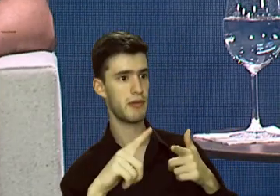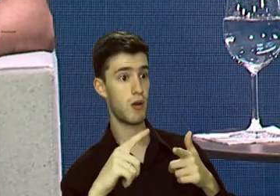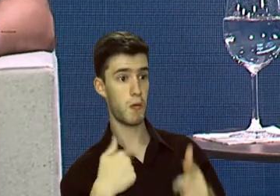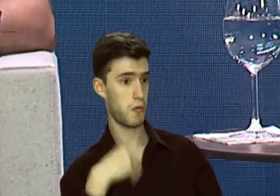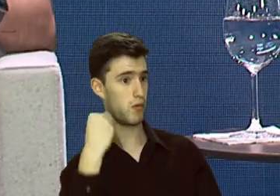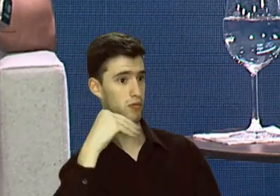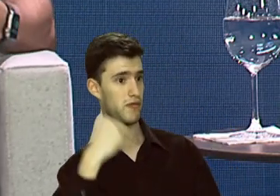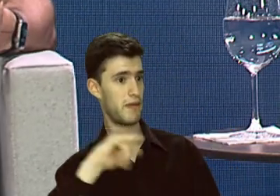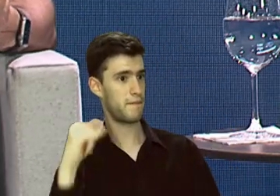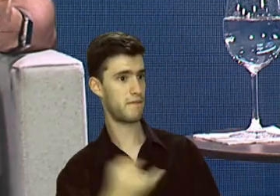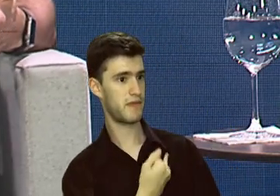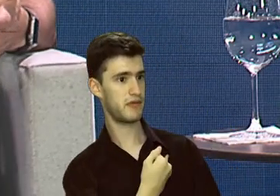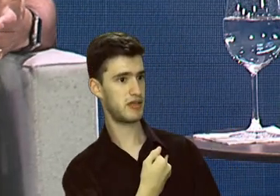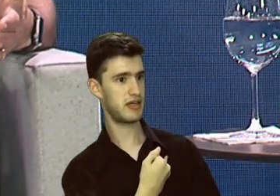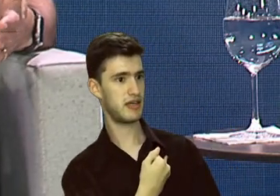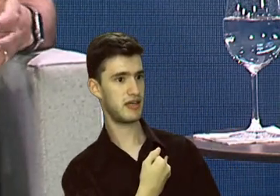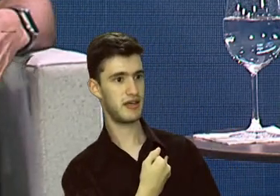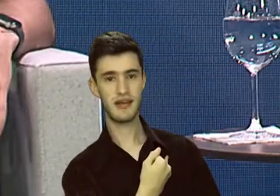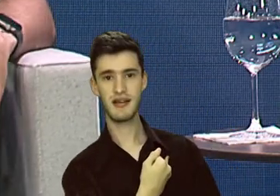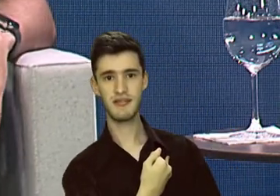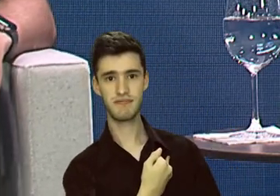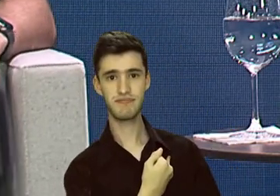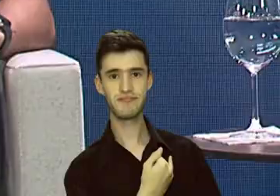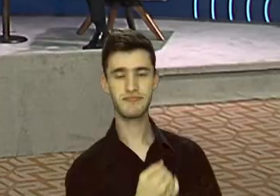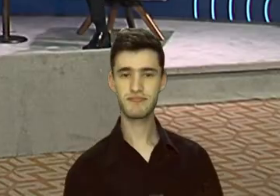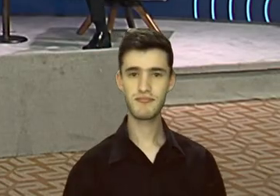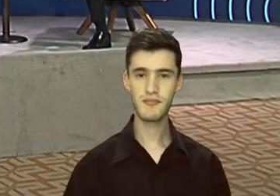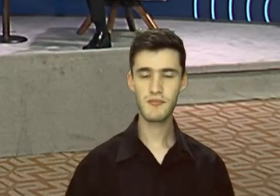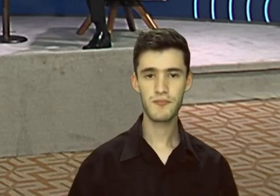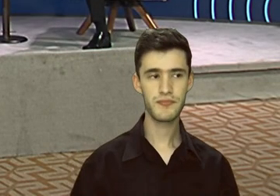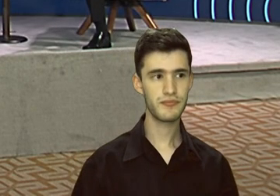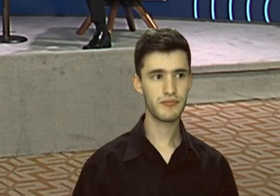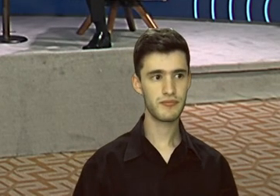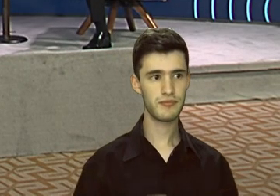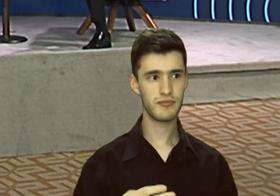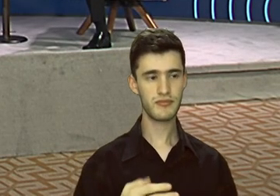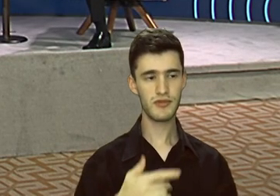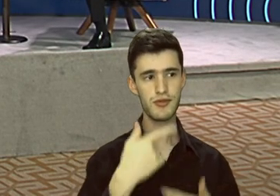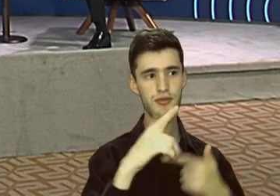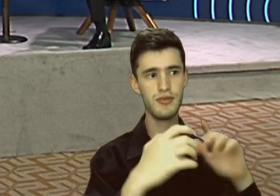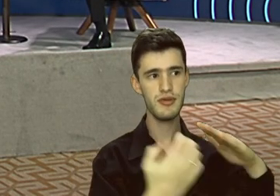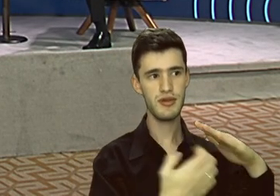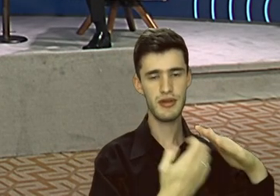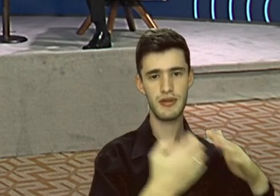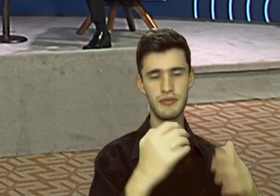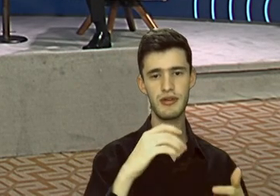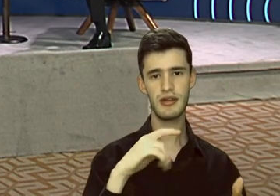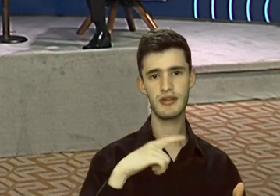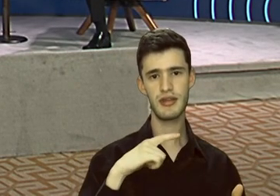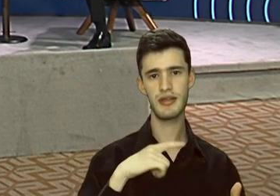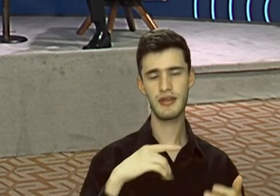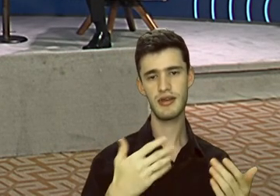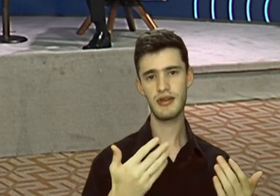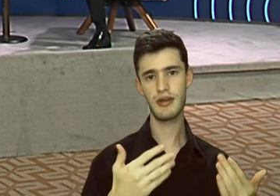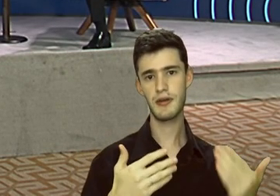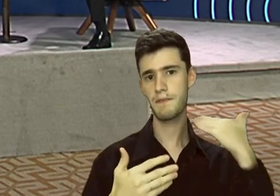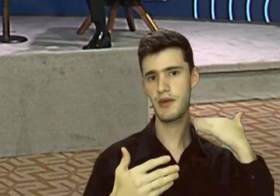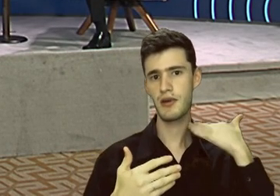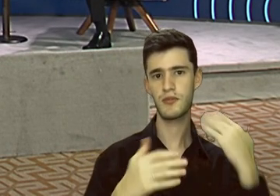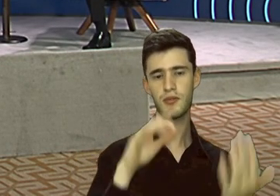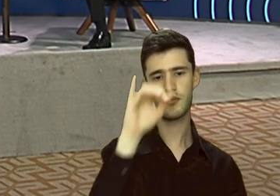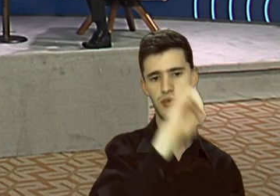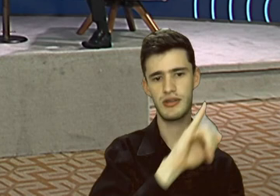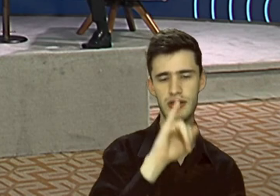os competidores são Becker vai pelos bancos né pelo Itaú Bradesco